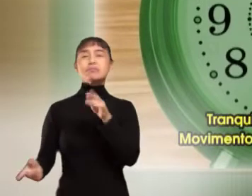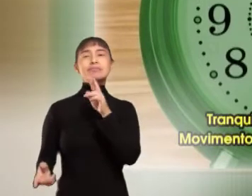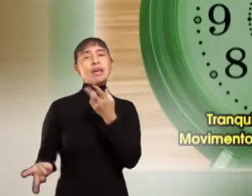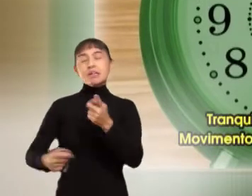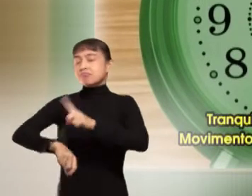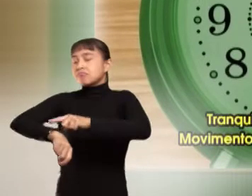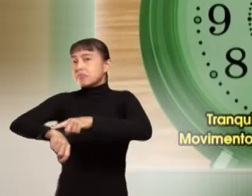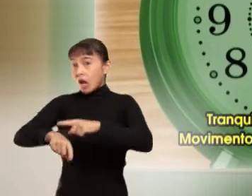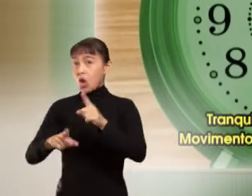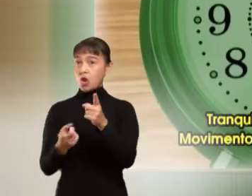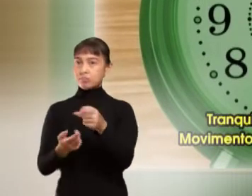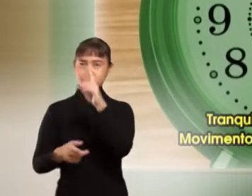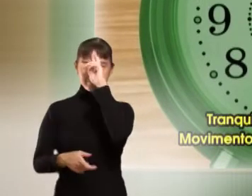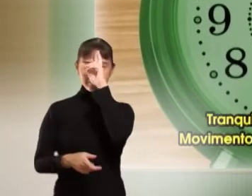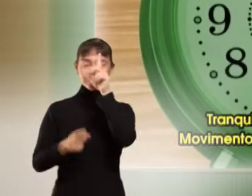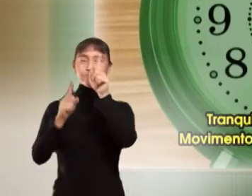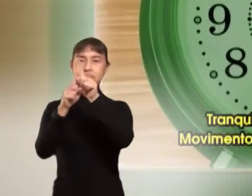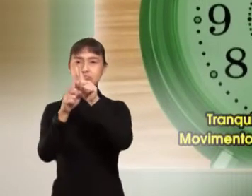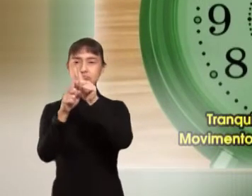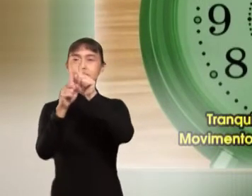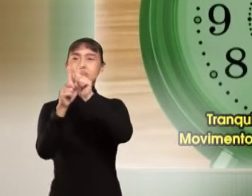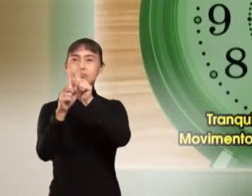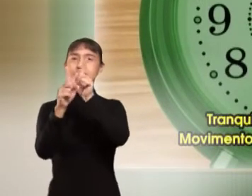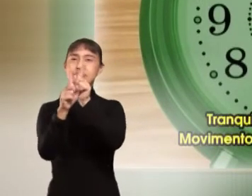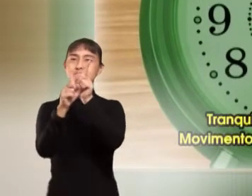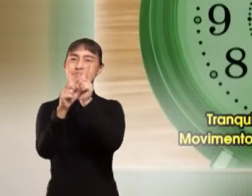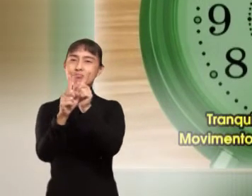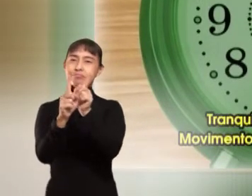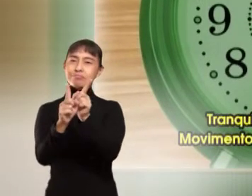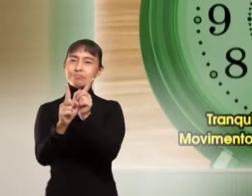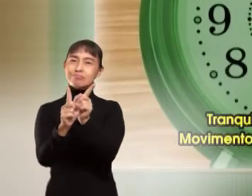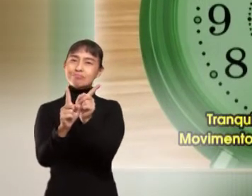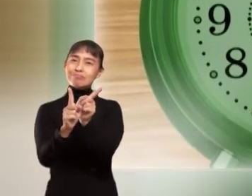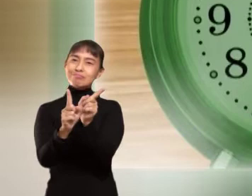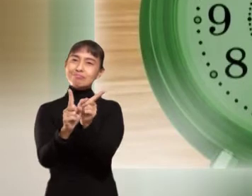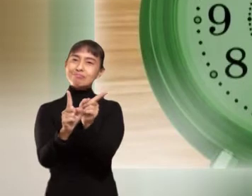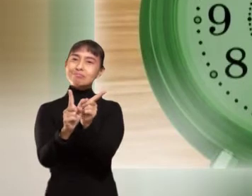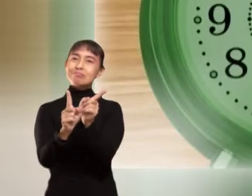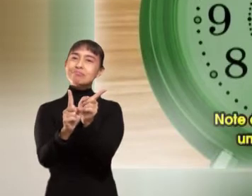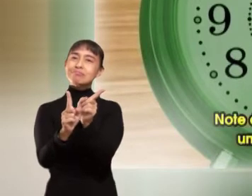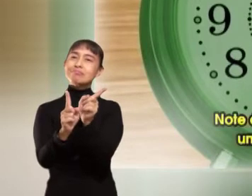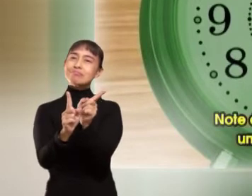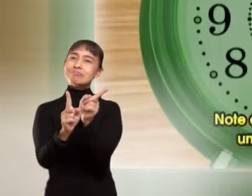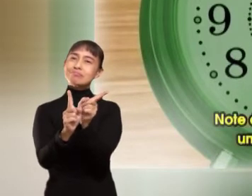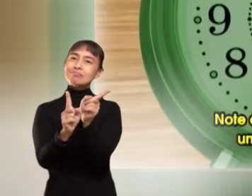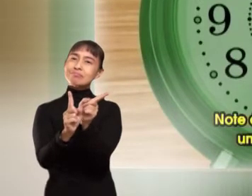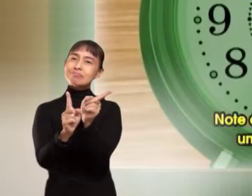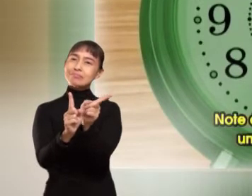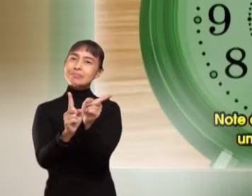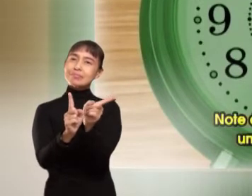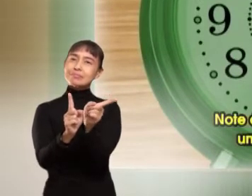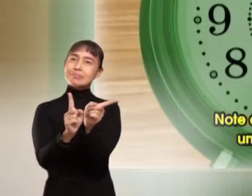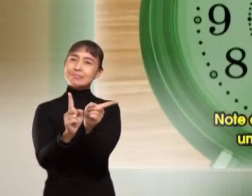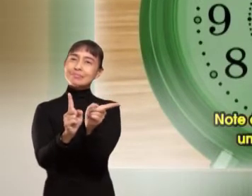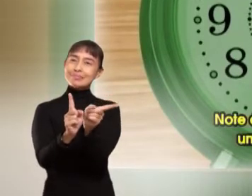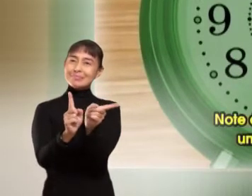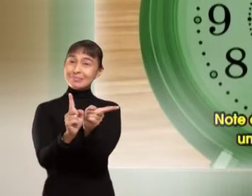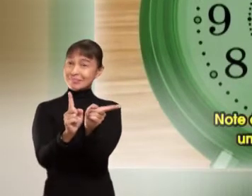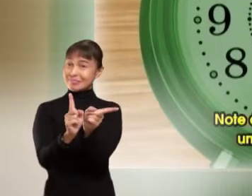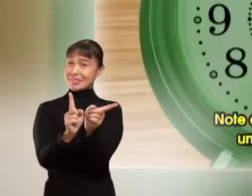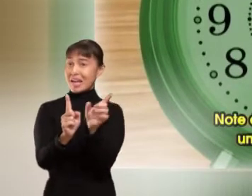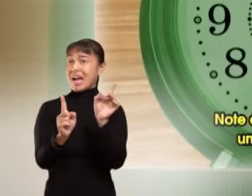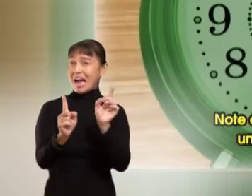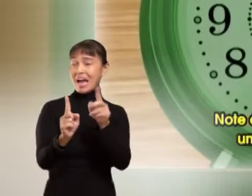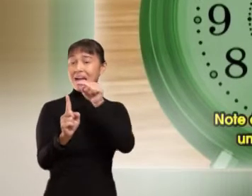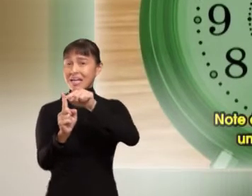Tranquilamente descrevem um movimento circular uniforme, ou MCU. Note que cada ponteiro